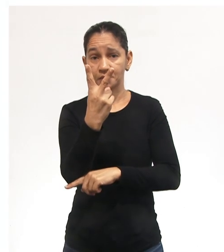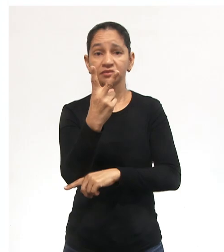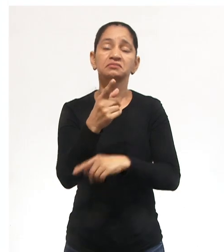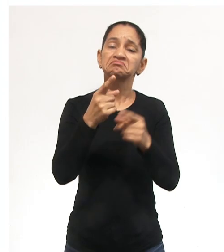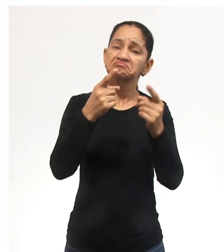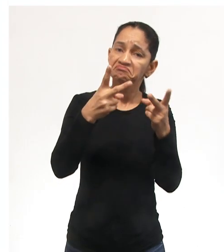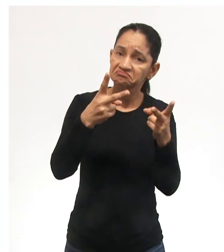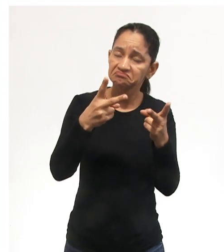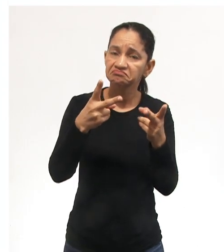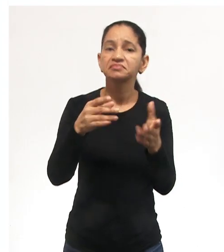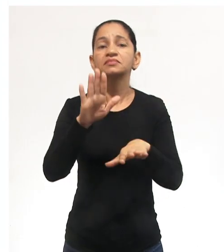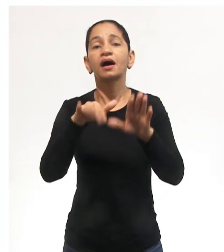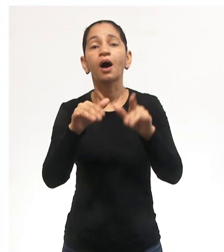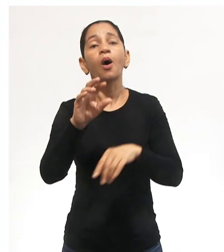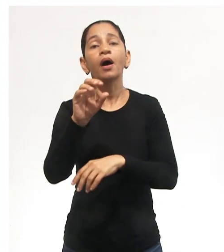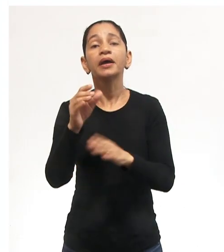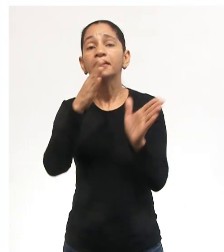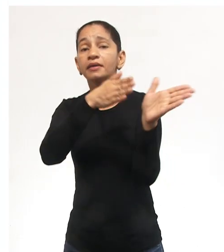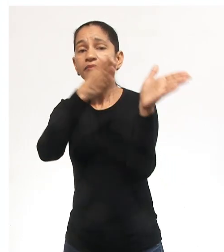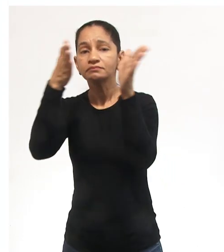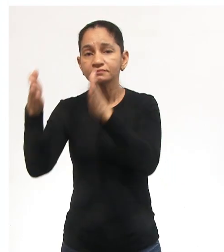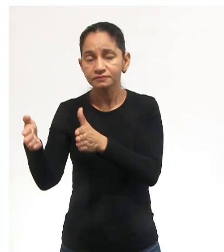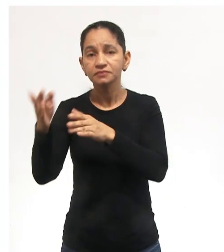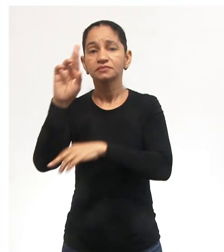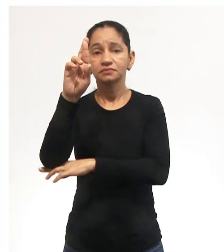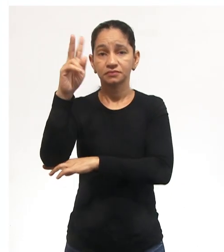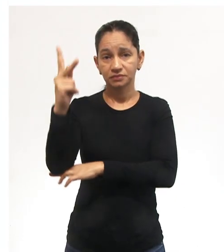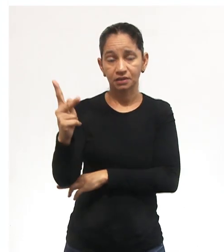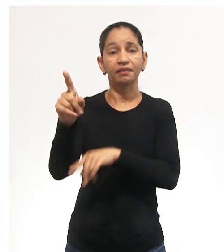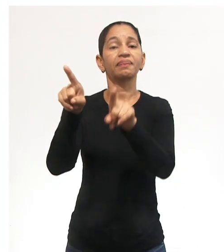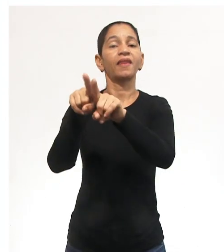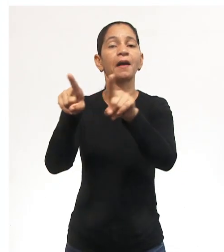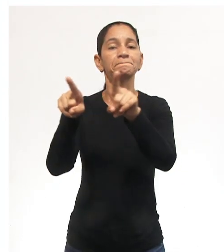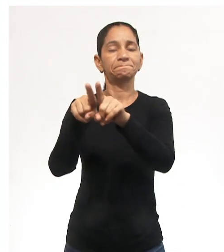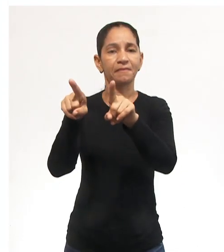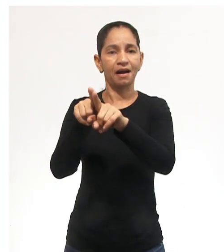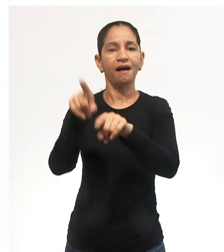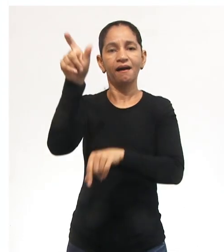vendas, ou o RH, porque